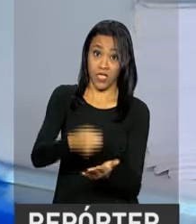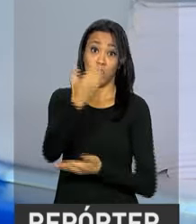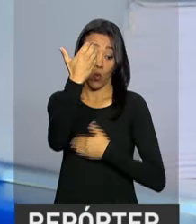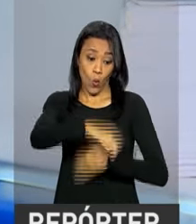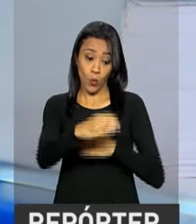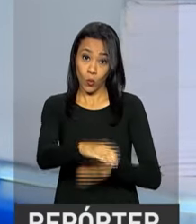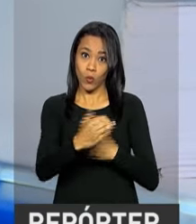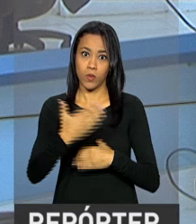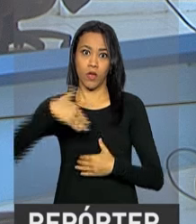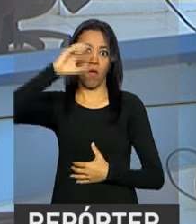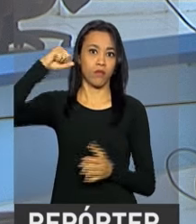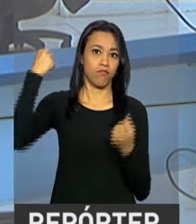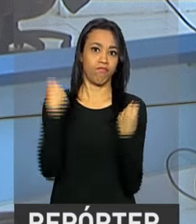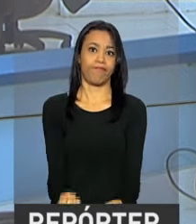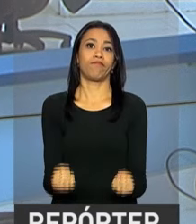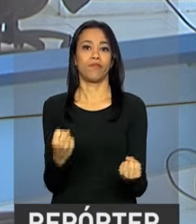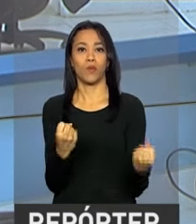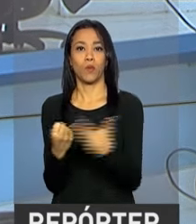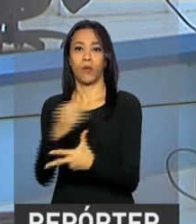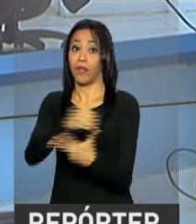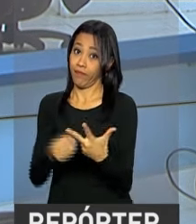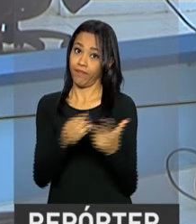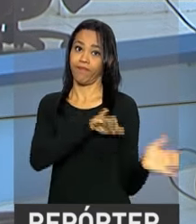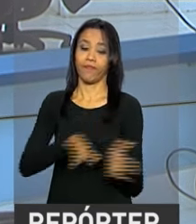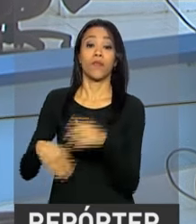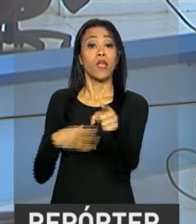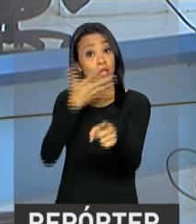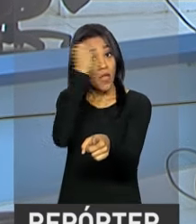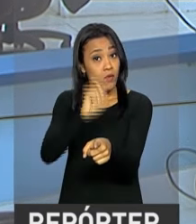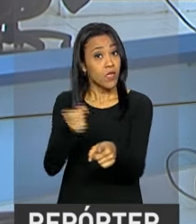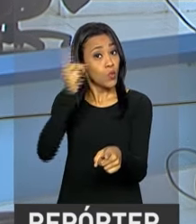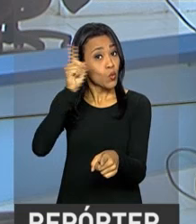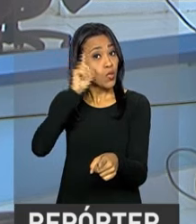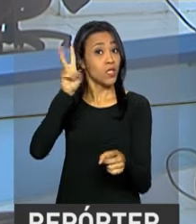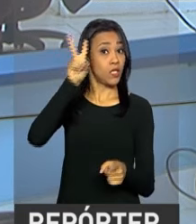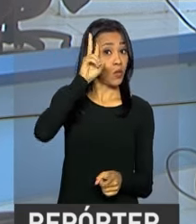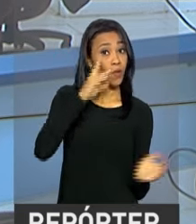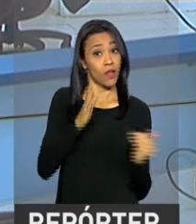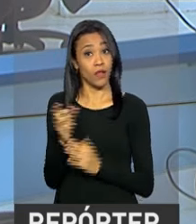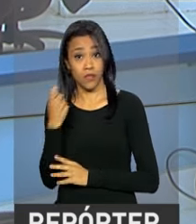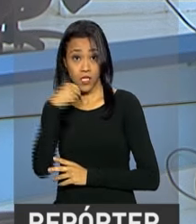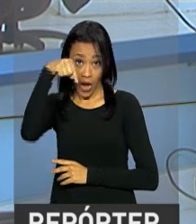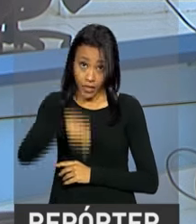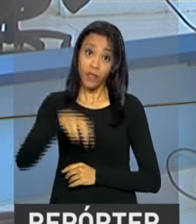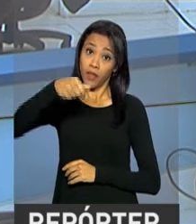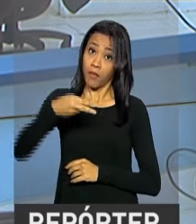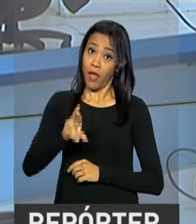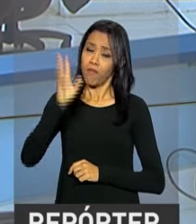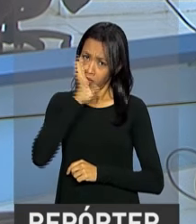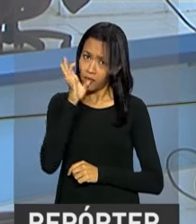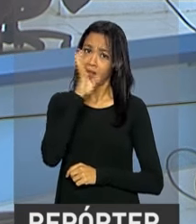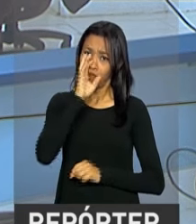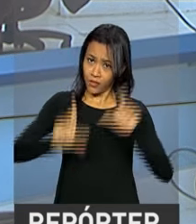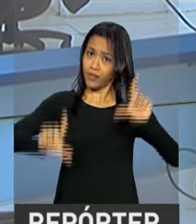maiores que as do Enem e não se esqueça todos os dias de segund da sexta-feira aqui na NBR você pode acompanhar o